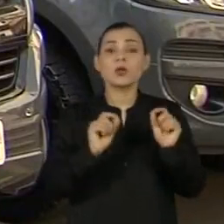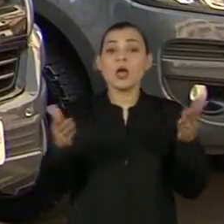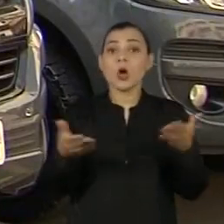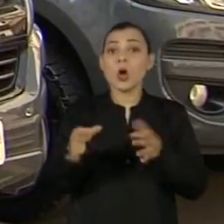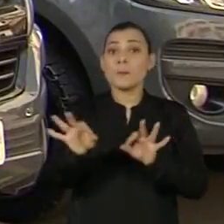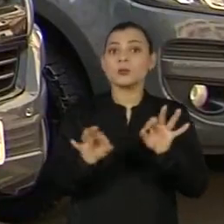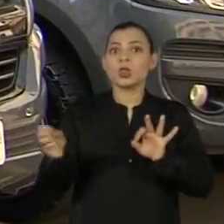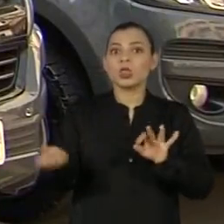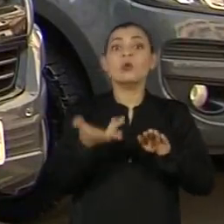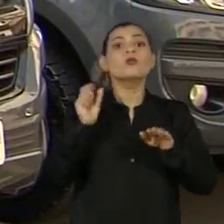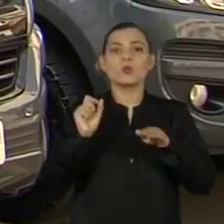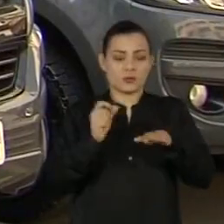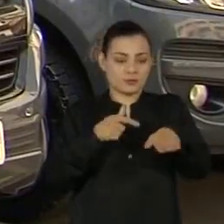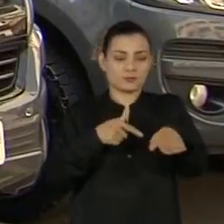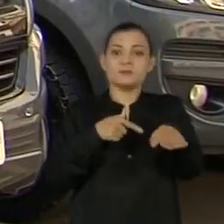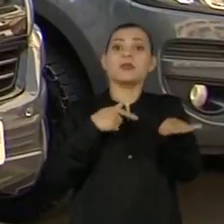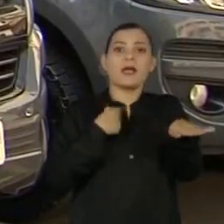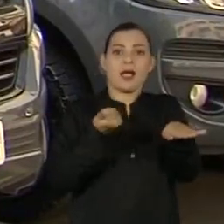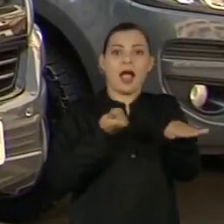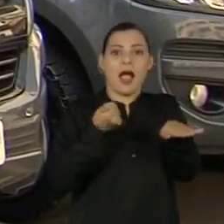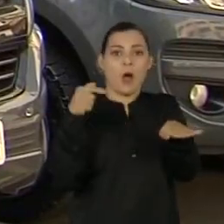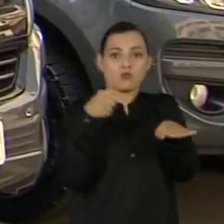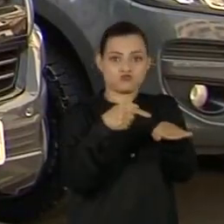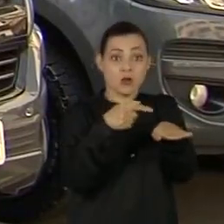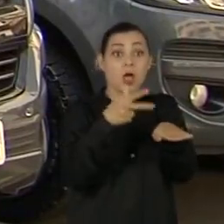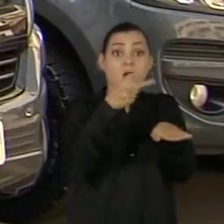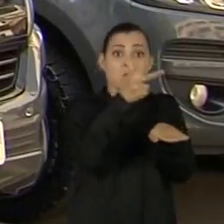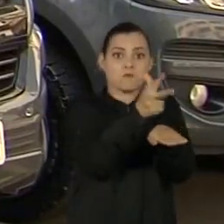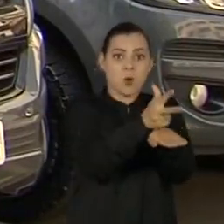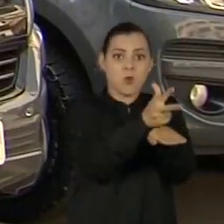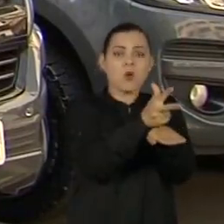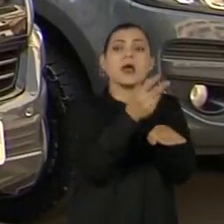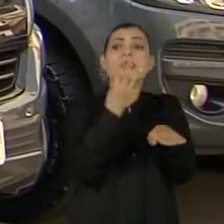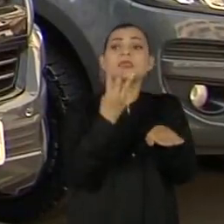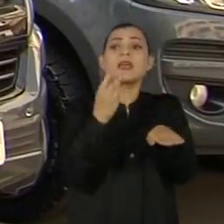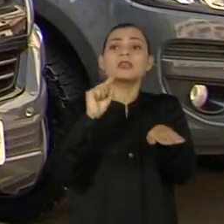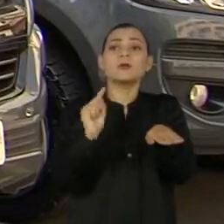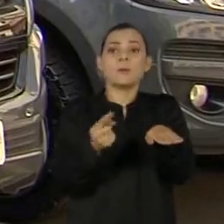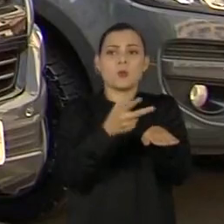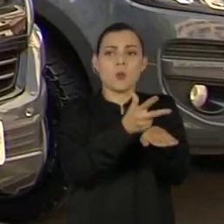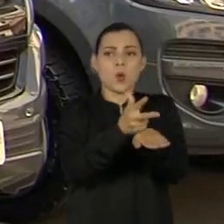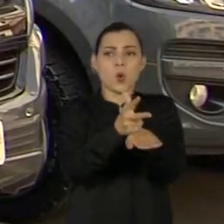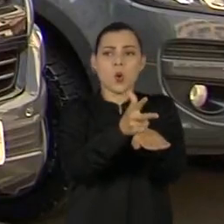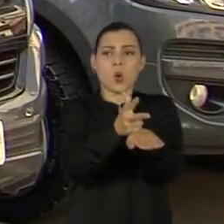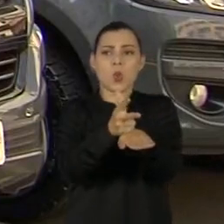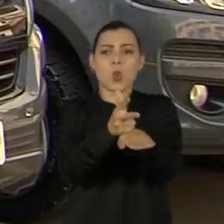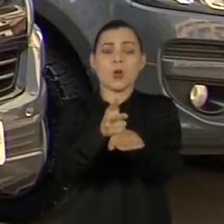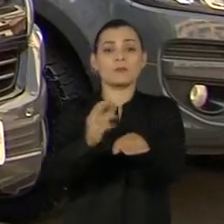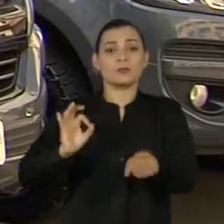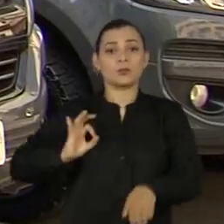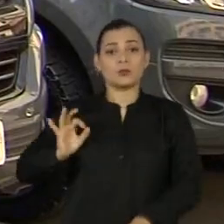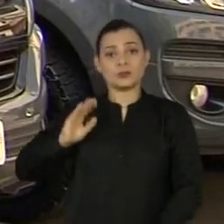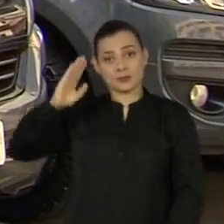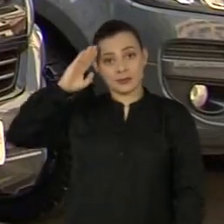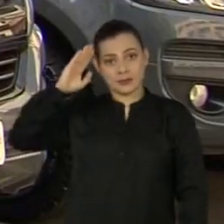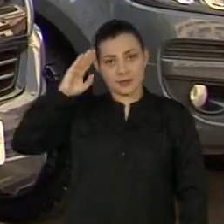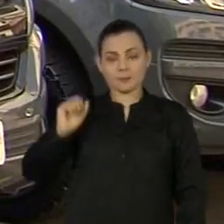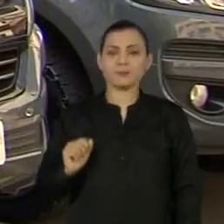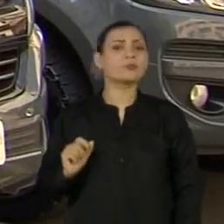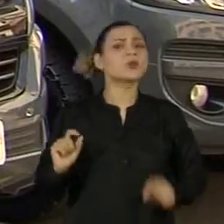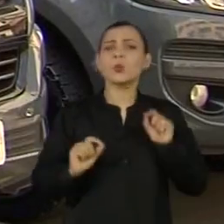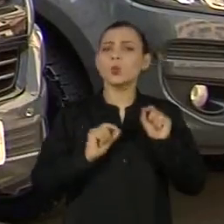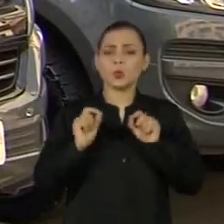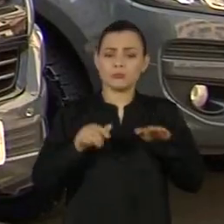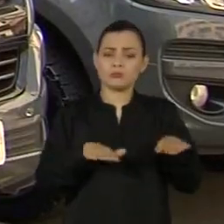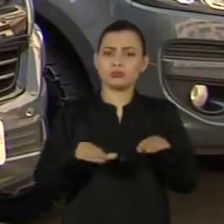novo projeto é instalar 3 câmeras em 3 mil viaturas da Rádio Patrulha da Polícia Militar. São